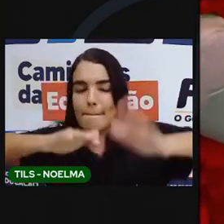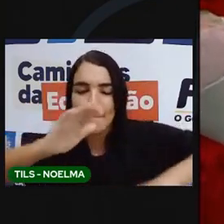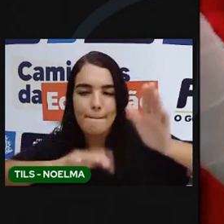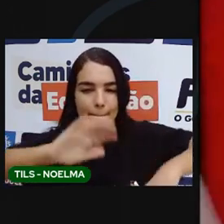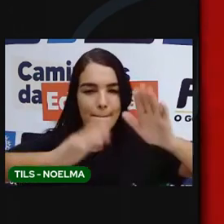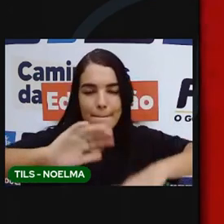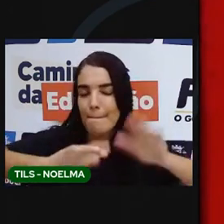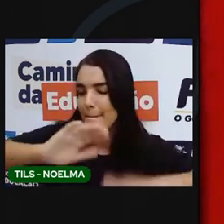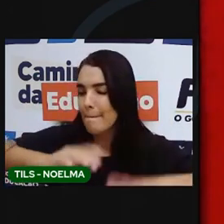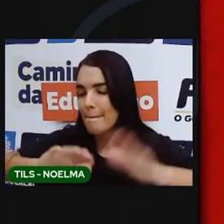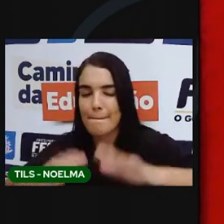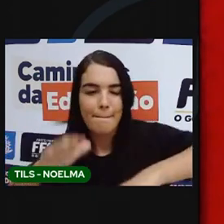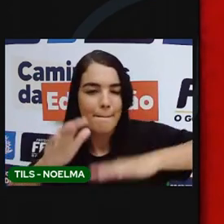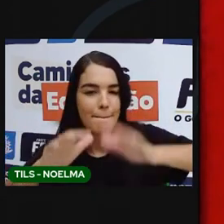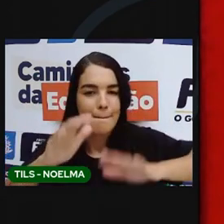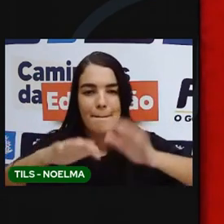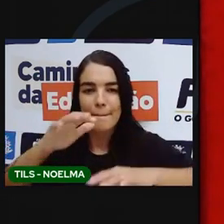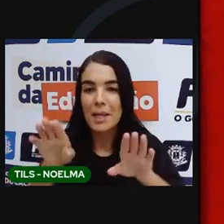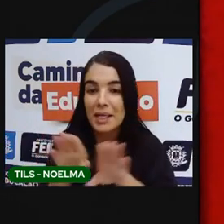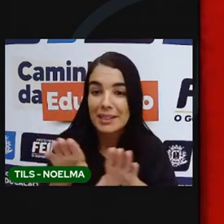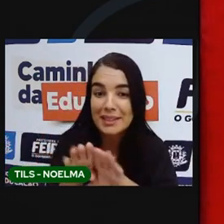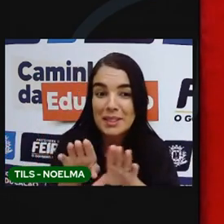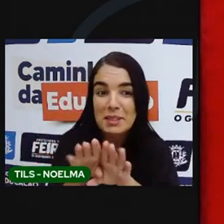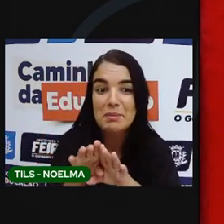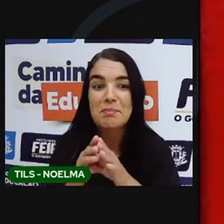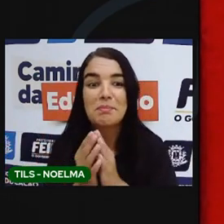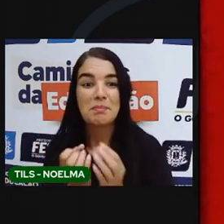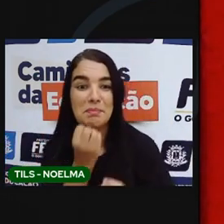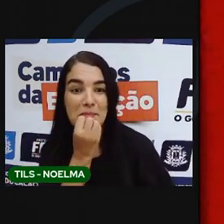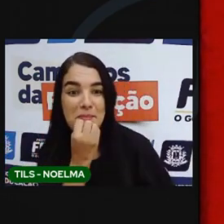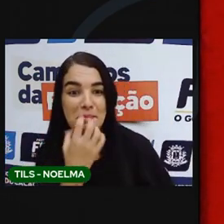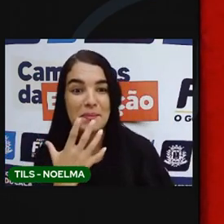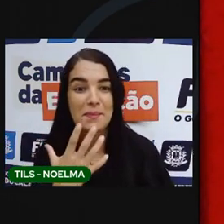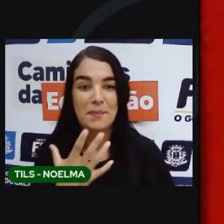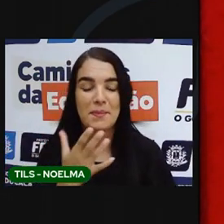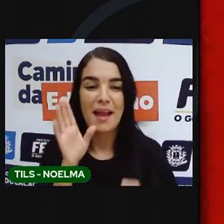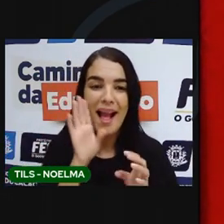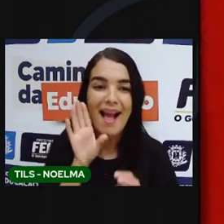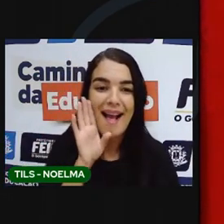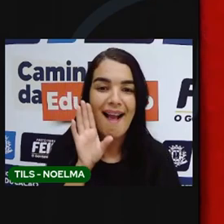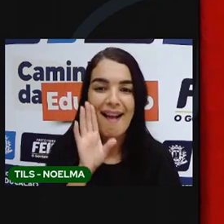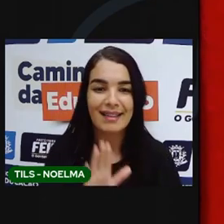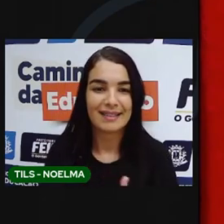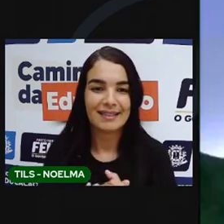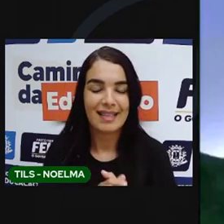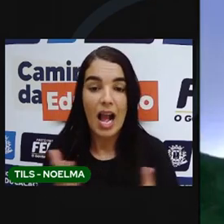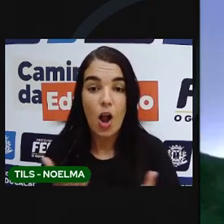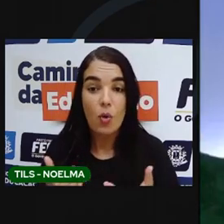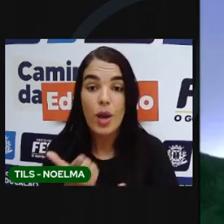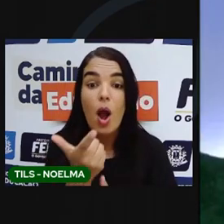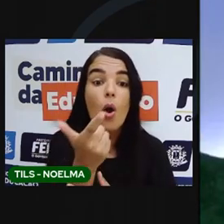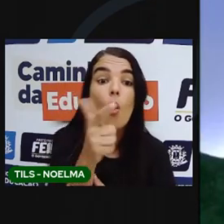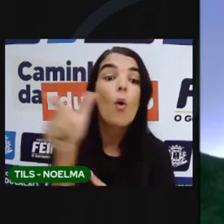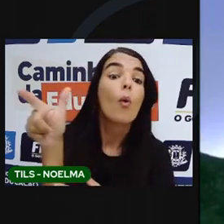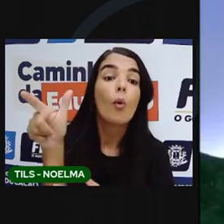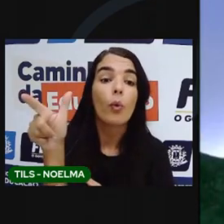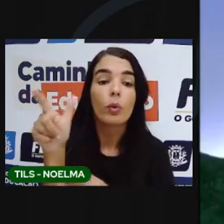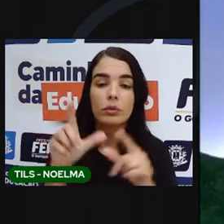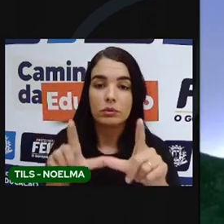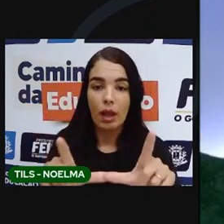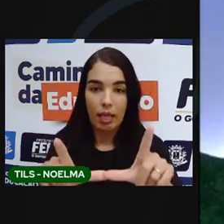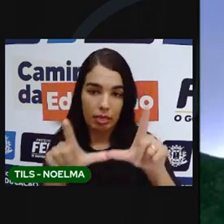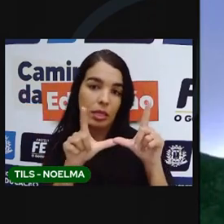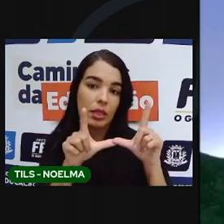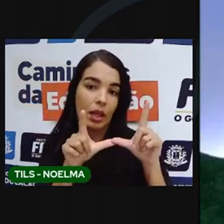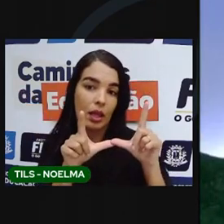Uber e nem quero você bateu agora vou molhar foi do do